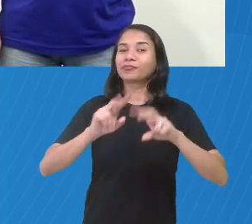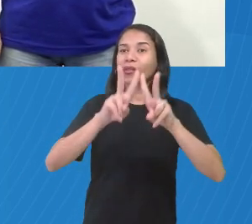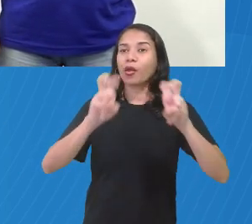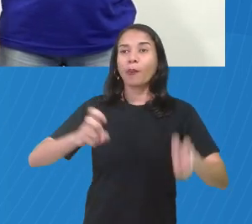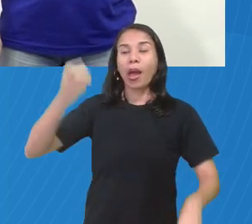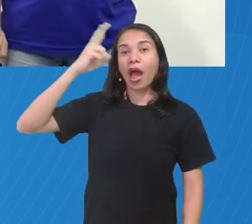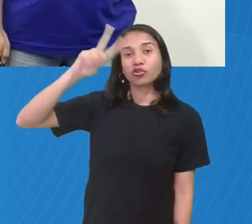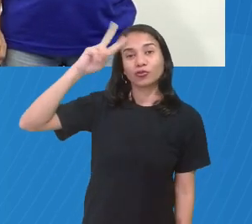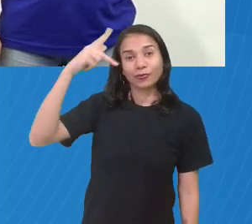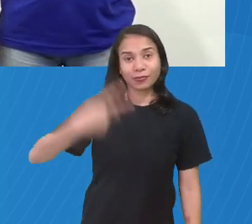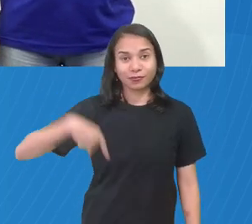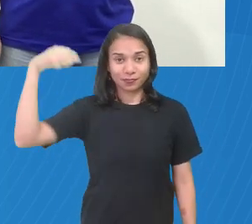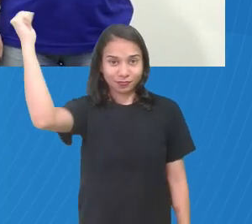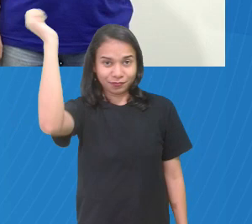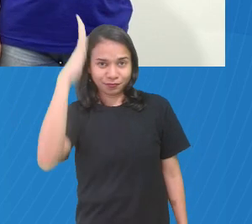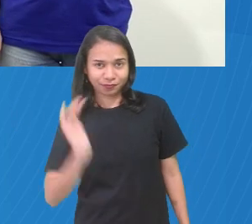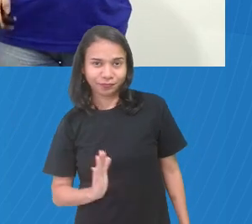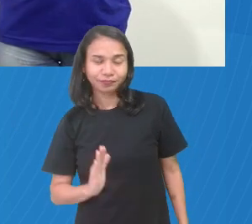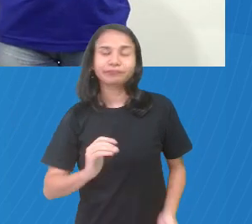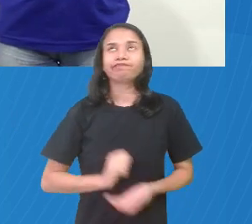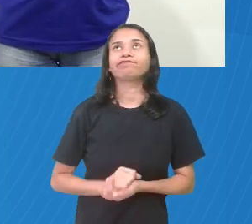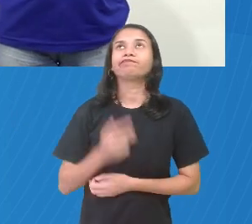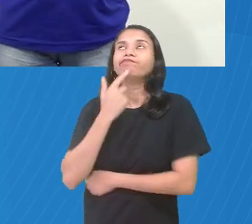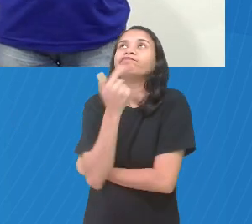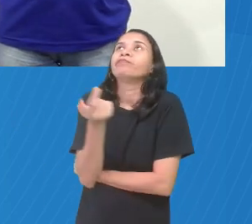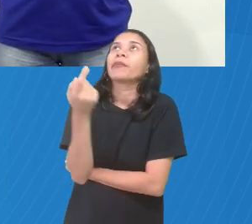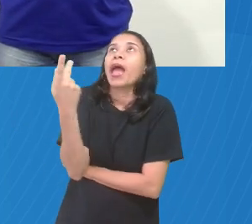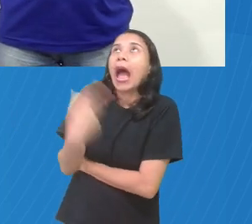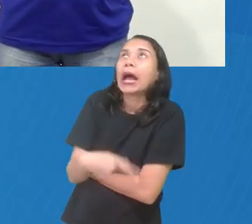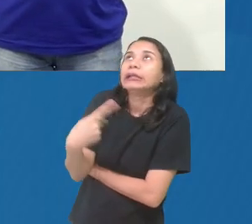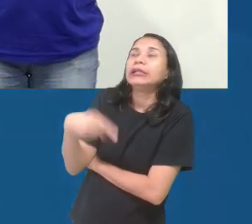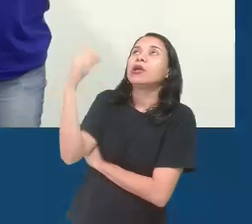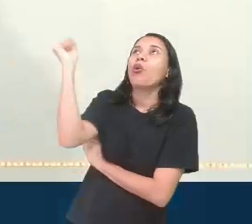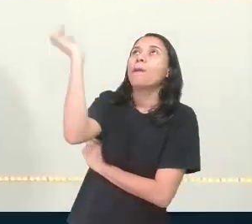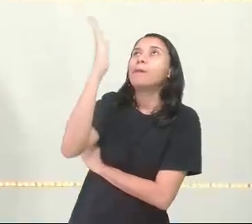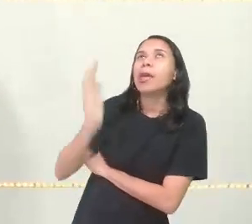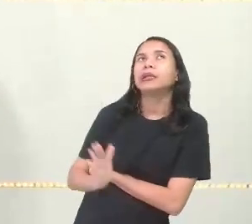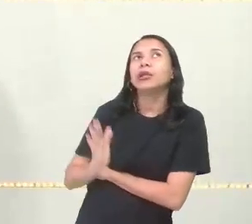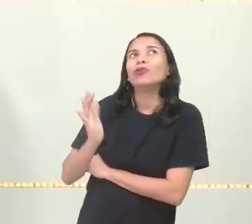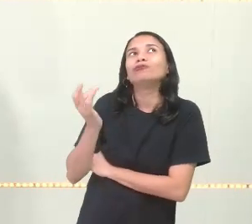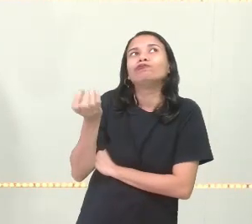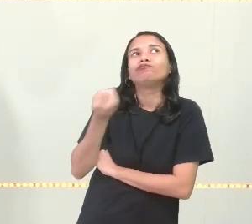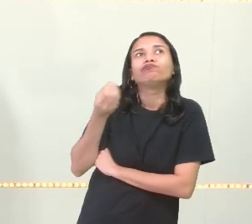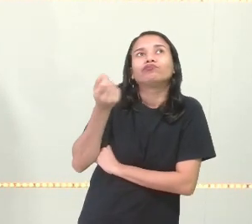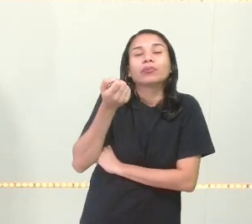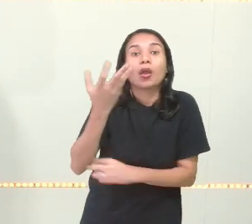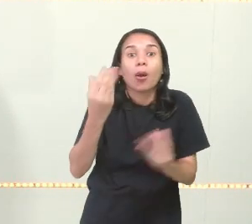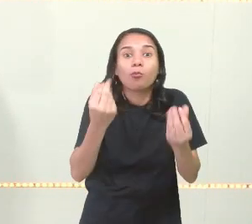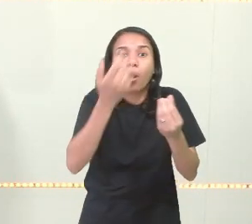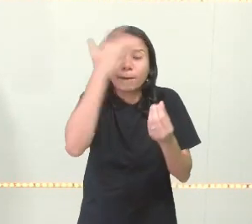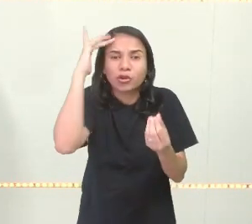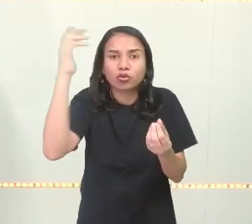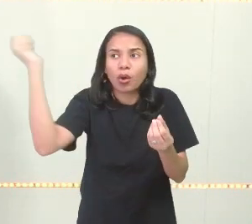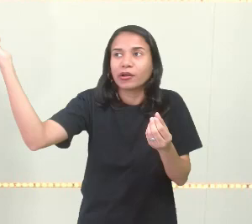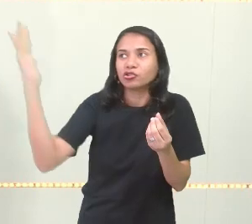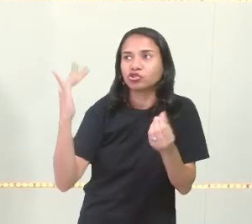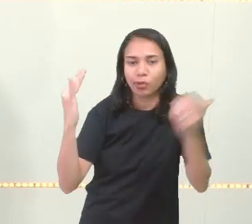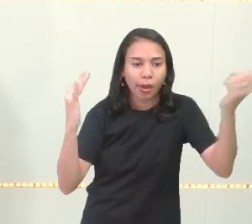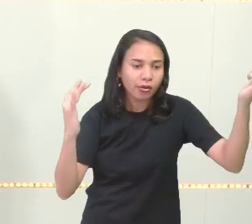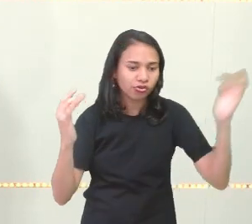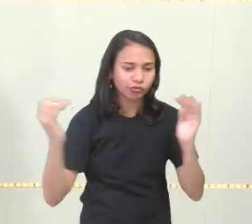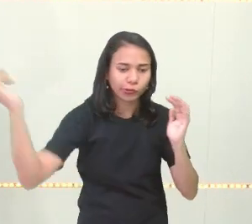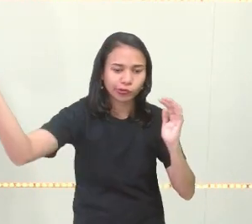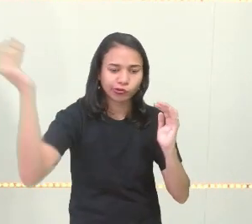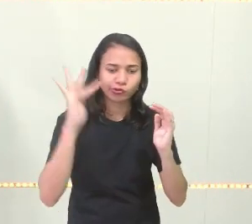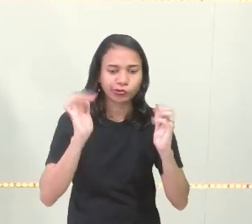sobre a história do Brasil. Vê só, o Brasil, ele, assim, chegou muita gente por aqui com o passar dos anos,